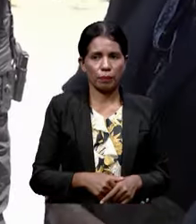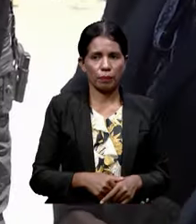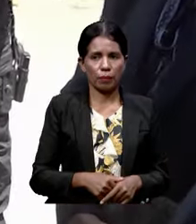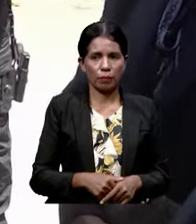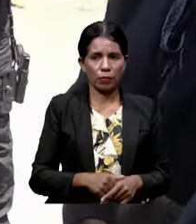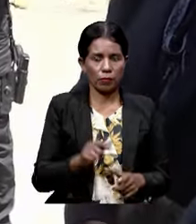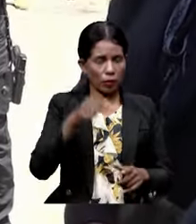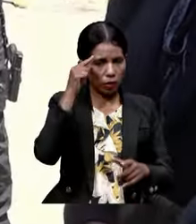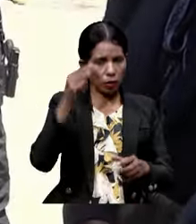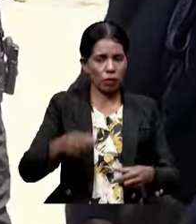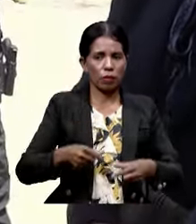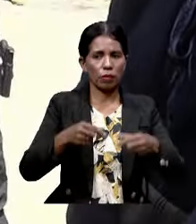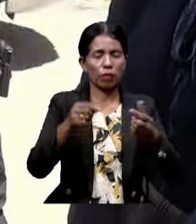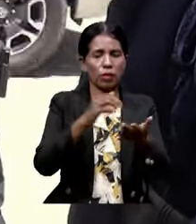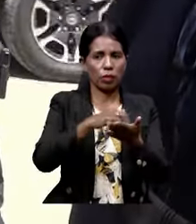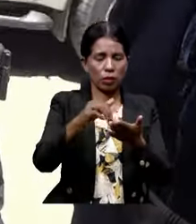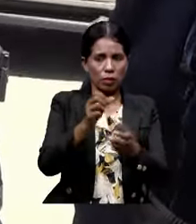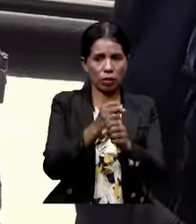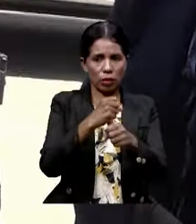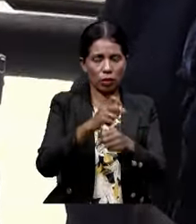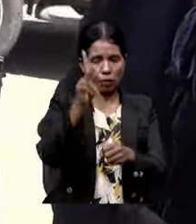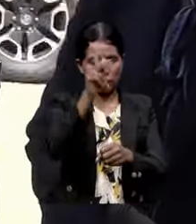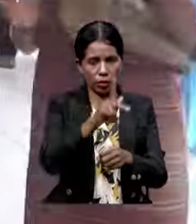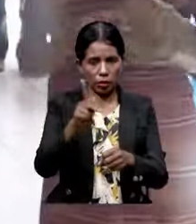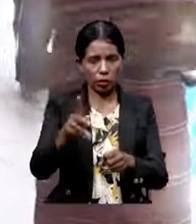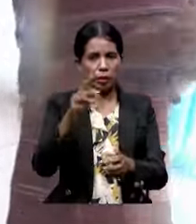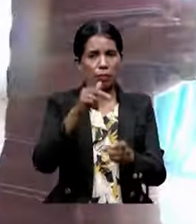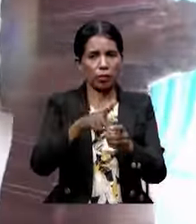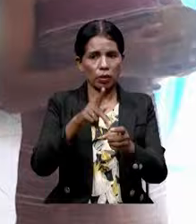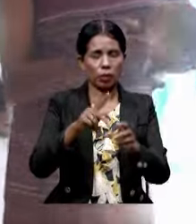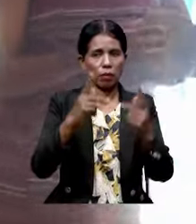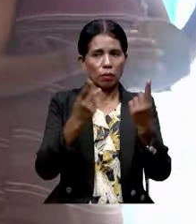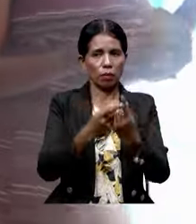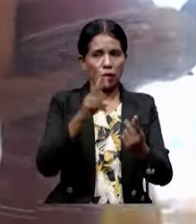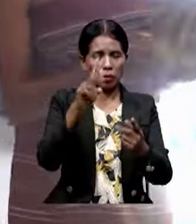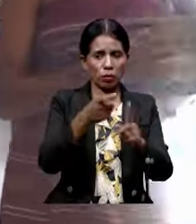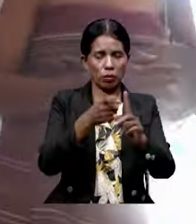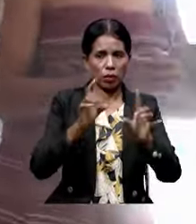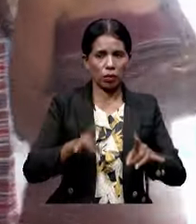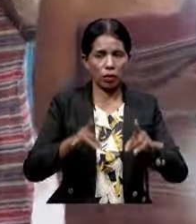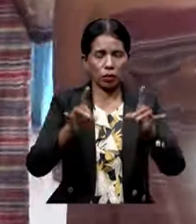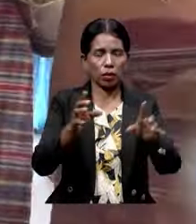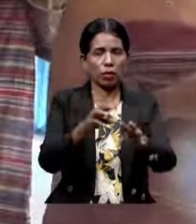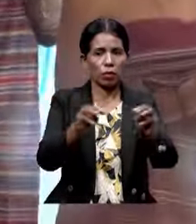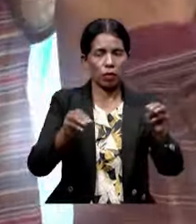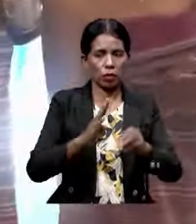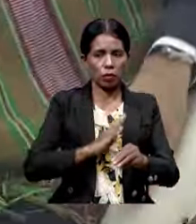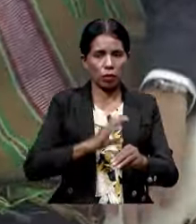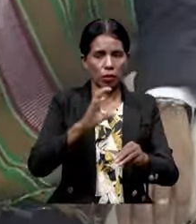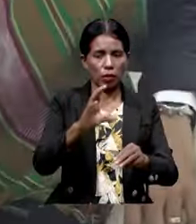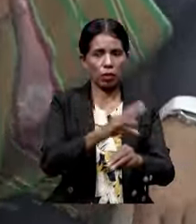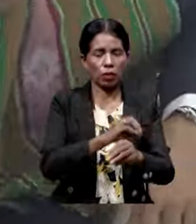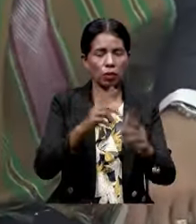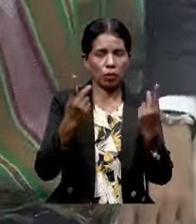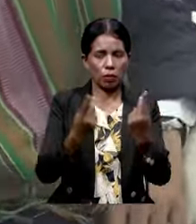O governo atribui licença para prospeção pesquisa minerais metálicos para a empresa Rua Rússia Austrália e a município de Balcão, onde a empresa